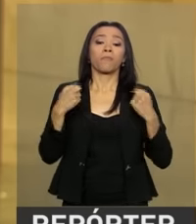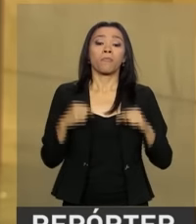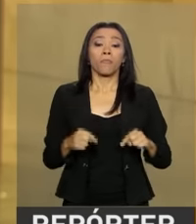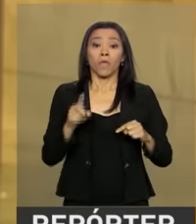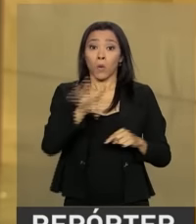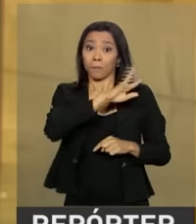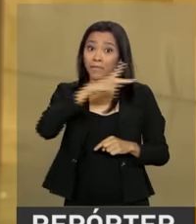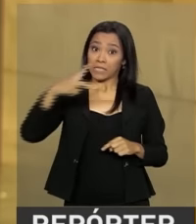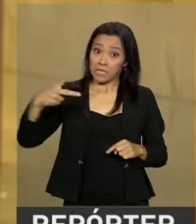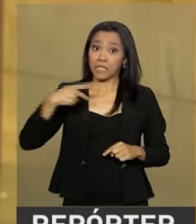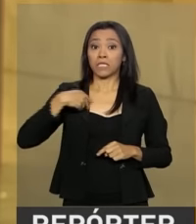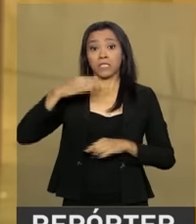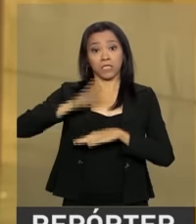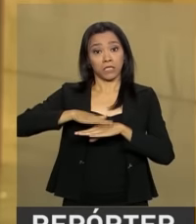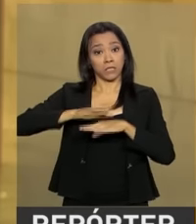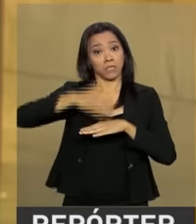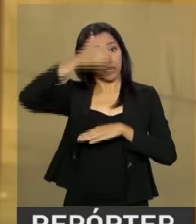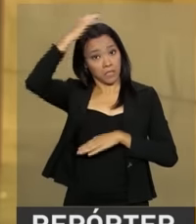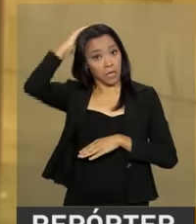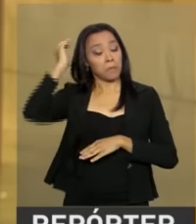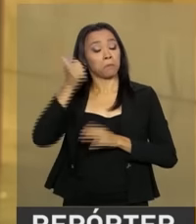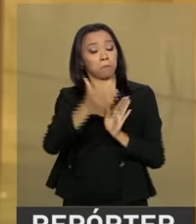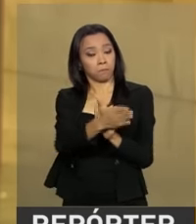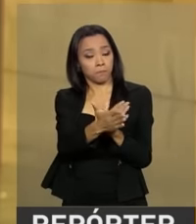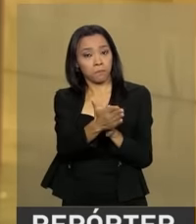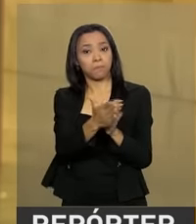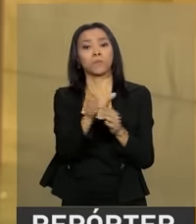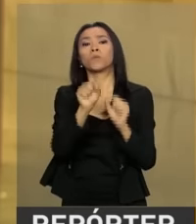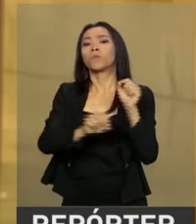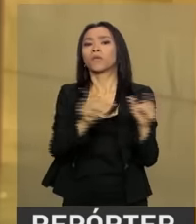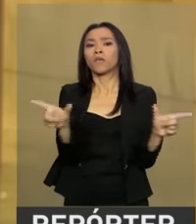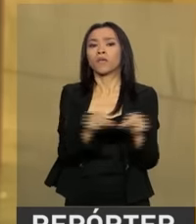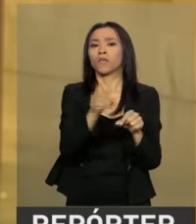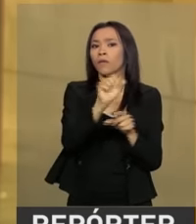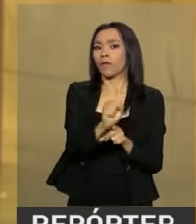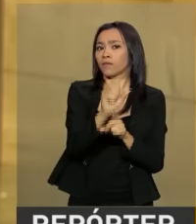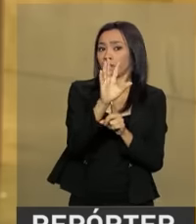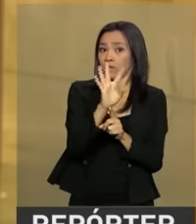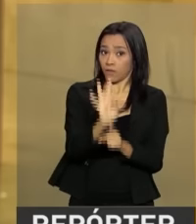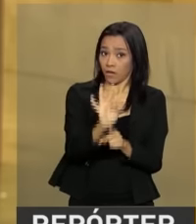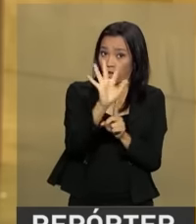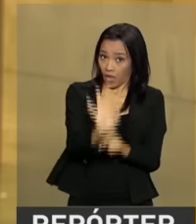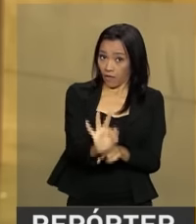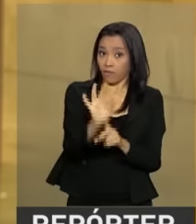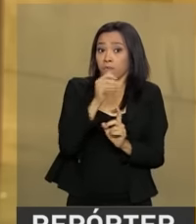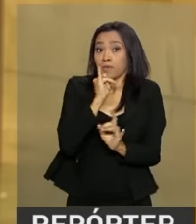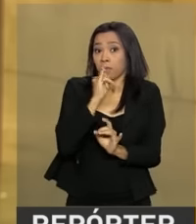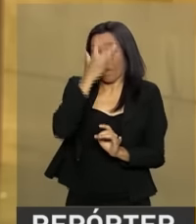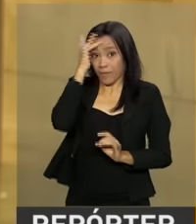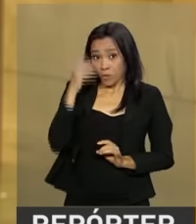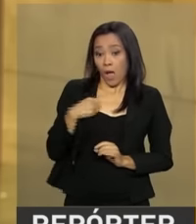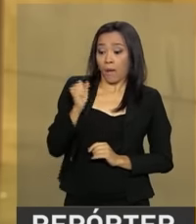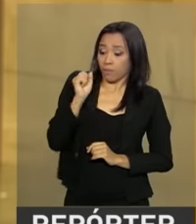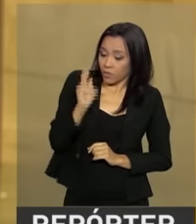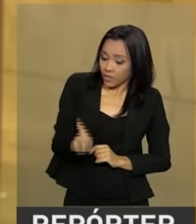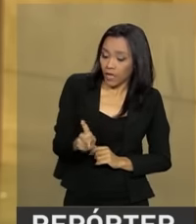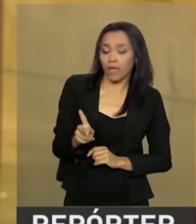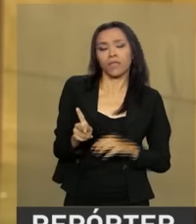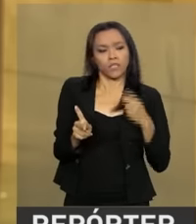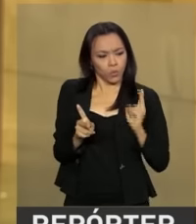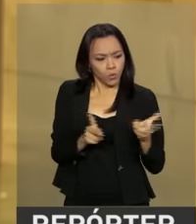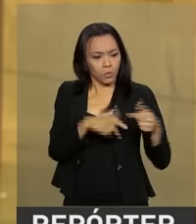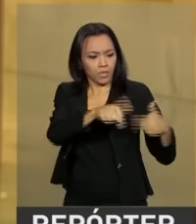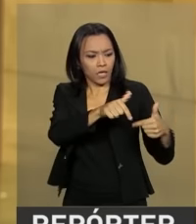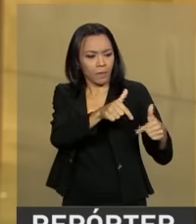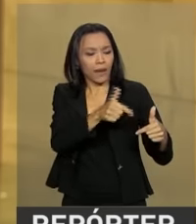considerou positiva a decisão do supremo tribunal federal que rejeitou a possibilidade de uma pessoa aposentada e que continua a trabalhar